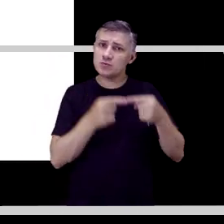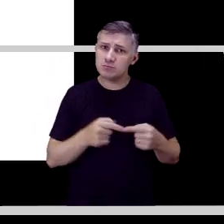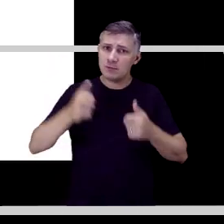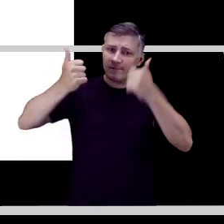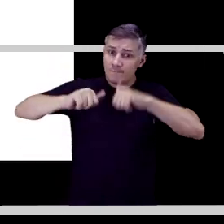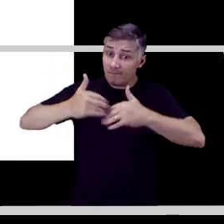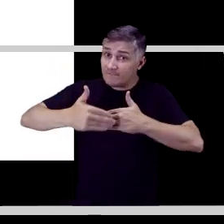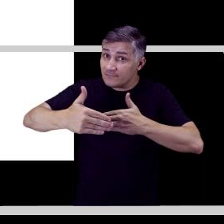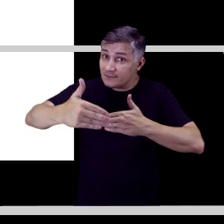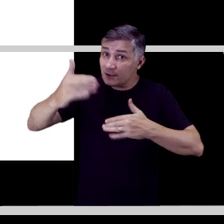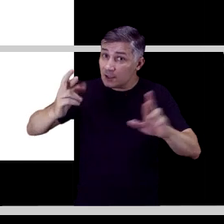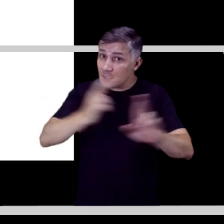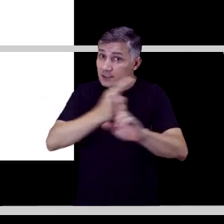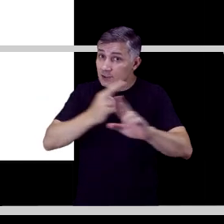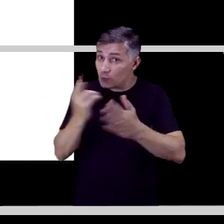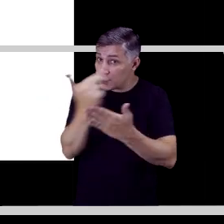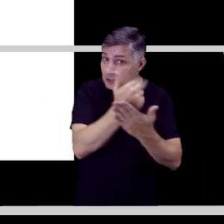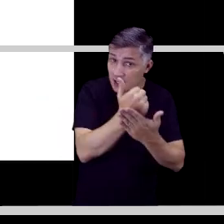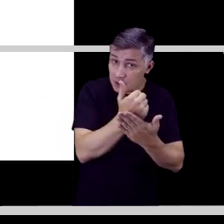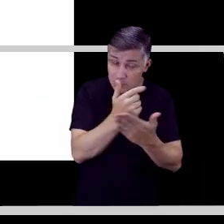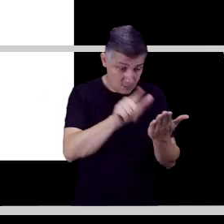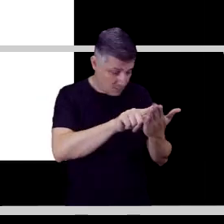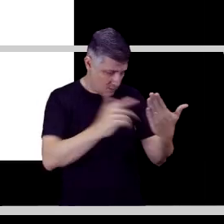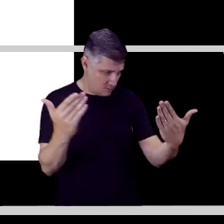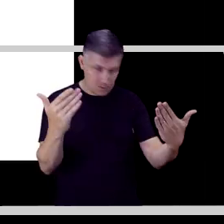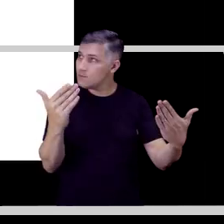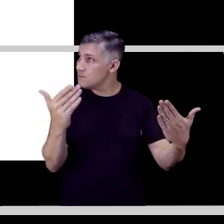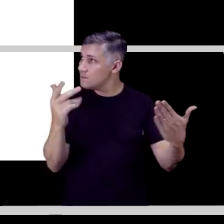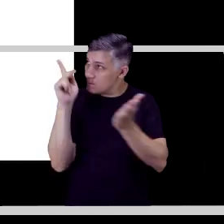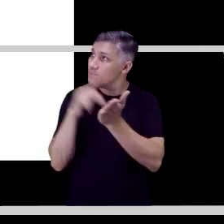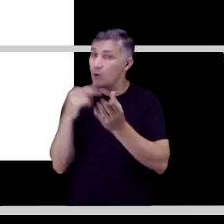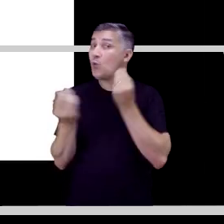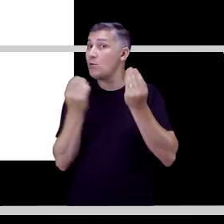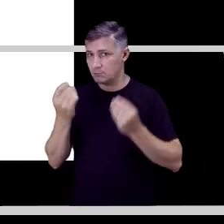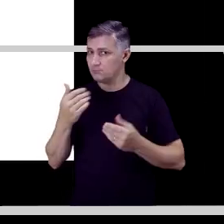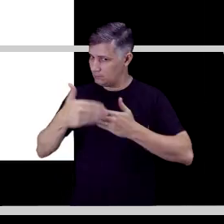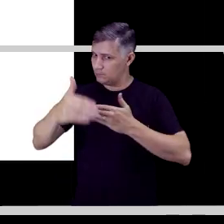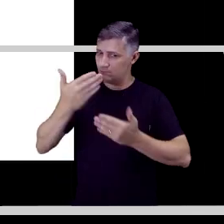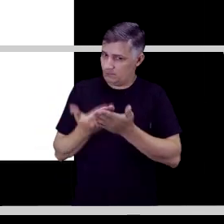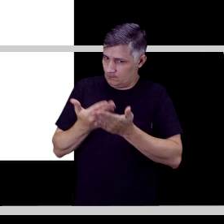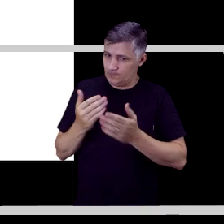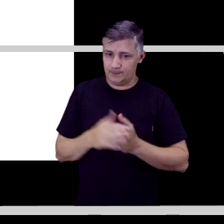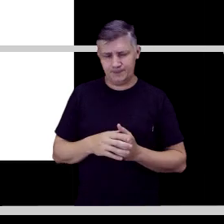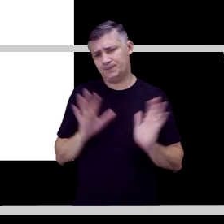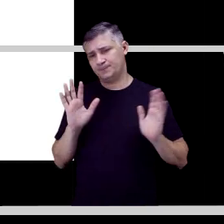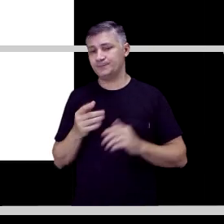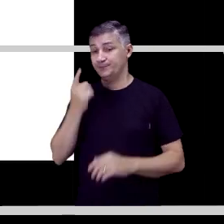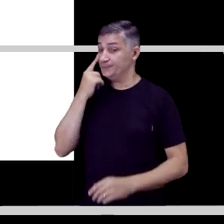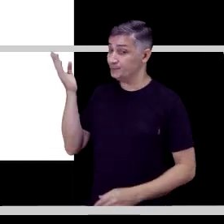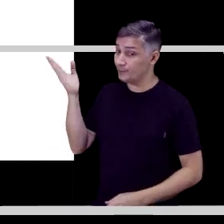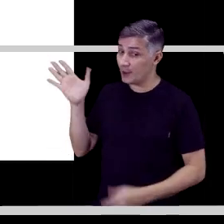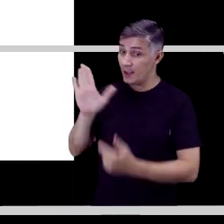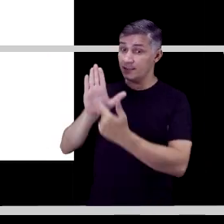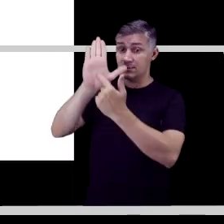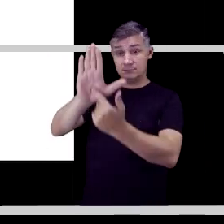uma participação dos próprios operários na imagem, né, na forma final do edifício, né? Ainda está para ser verificado, né, a relação entre